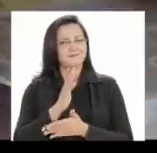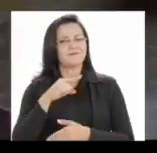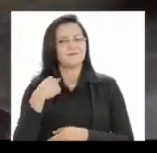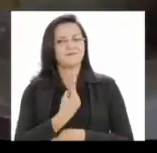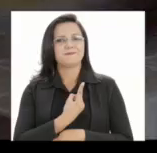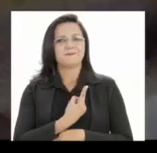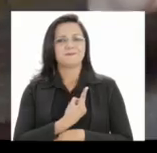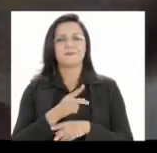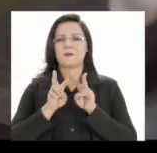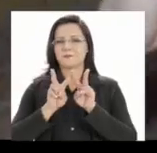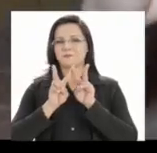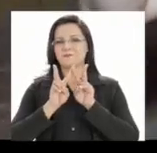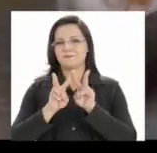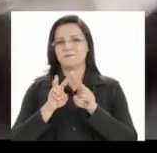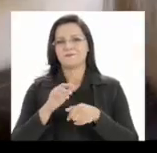nóis!